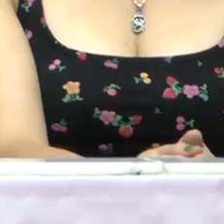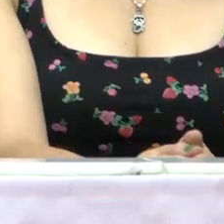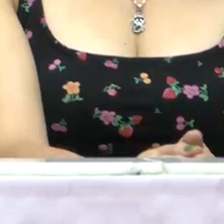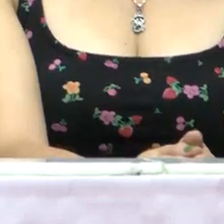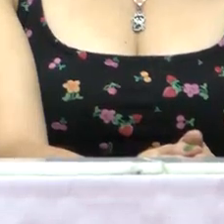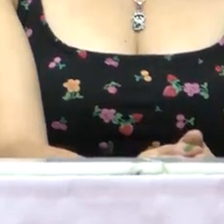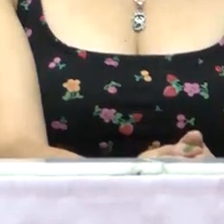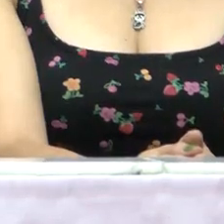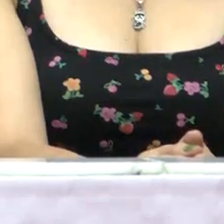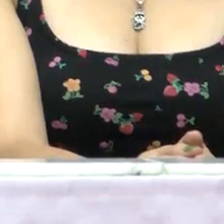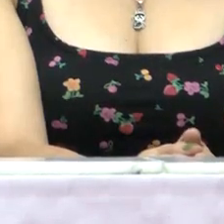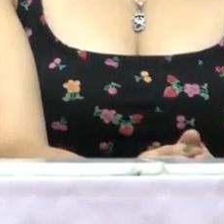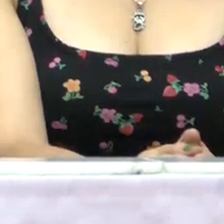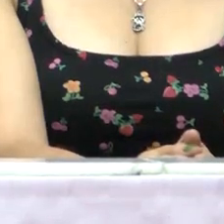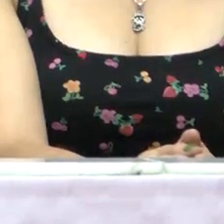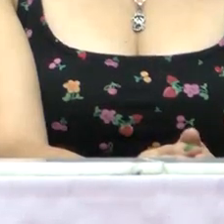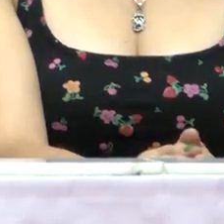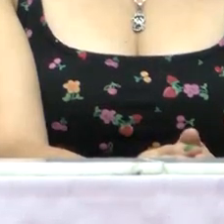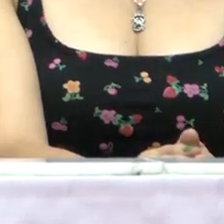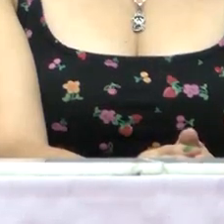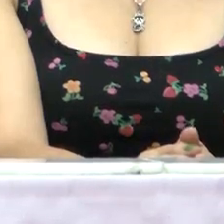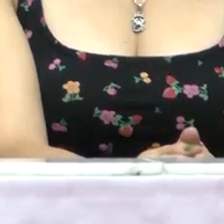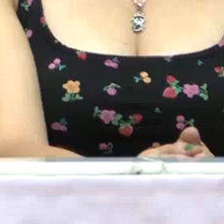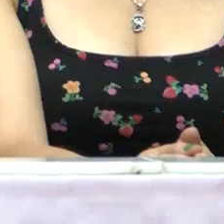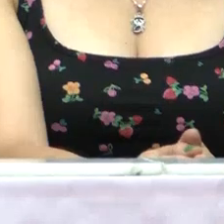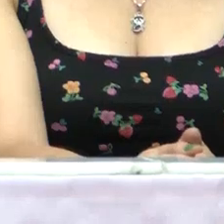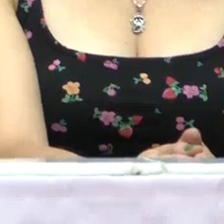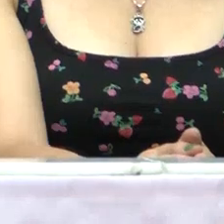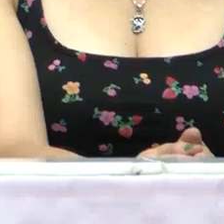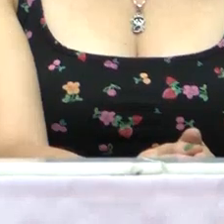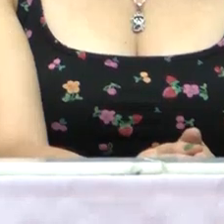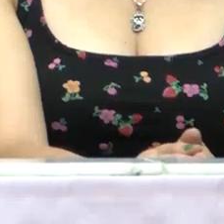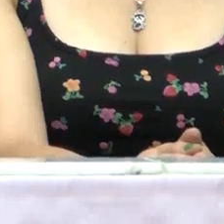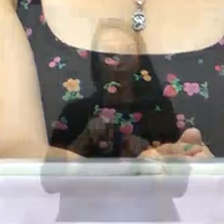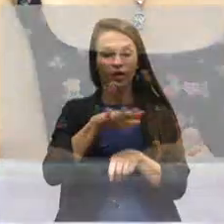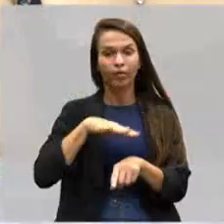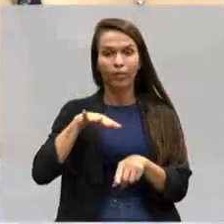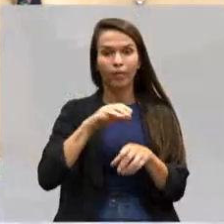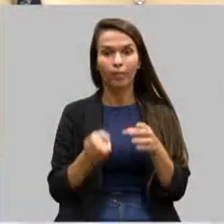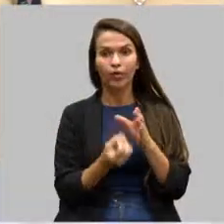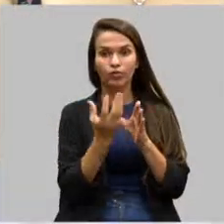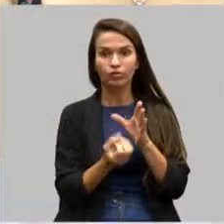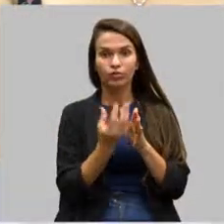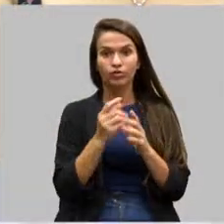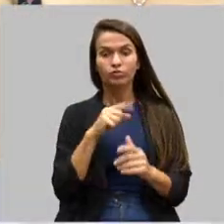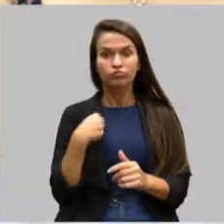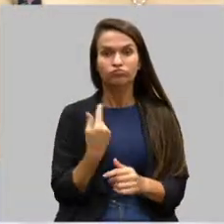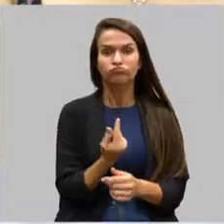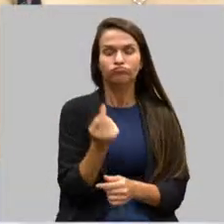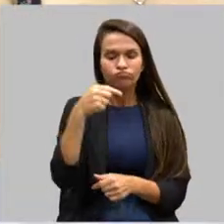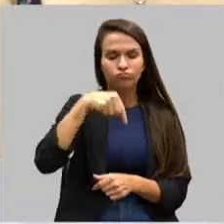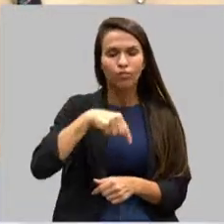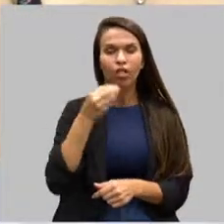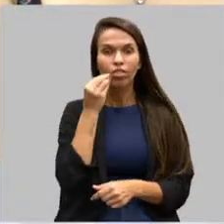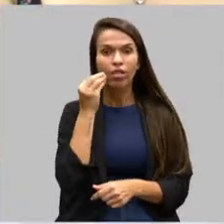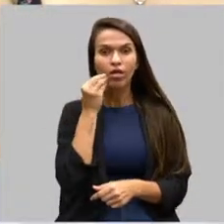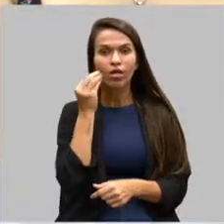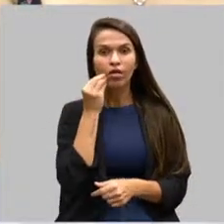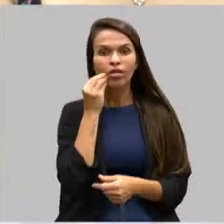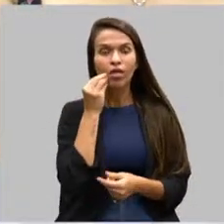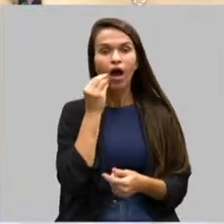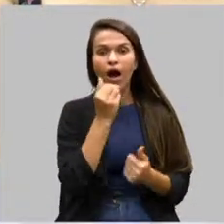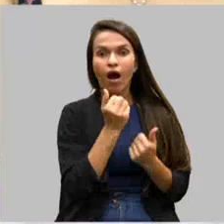articulação entre o ambiente acadêmico e o ambiente produtivo, e nós estamos aqui para tentar contribuir